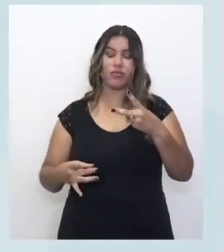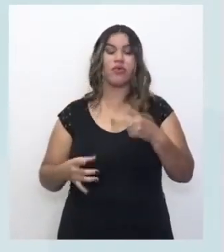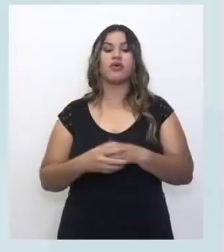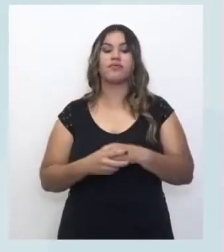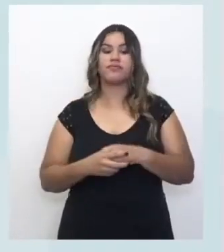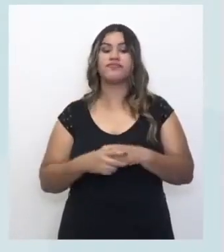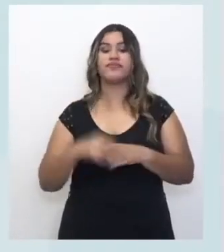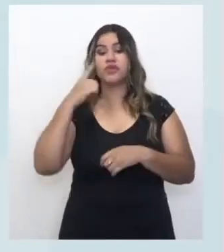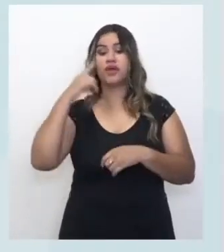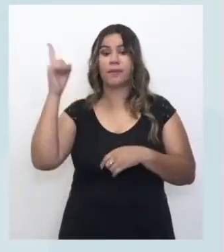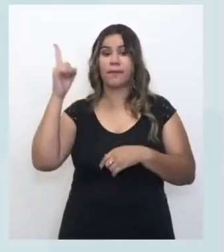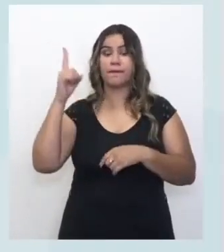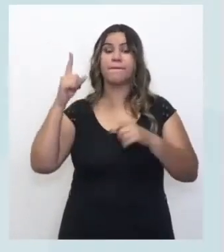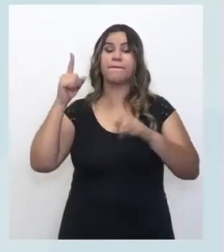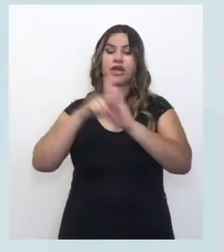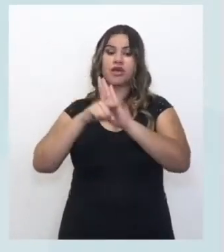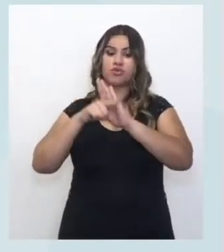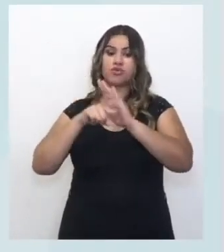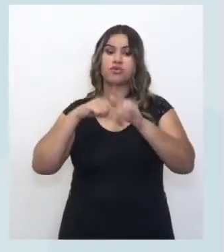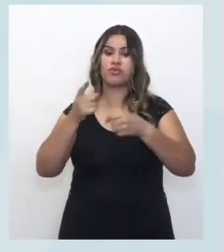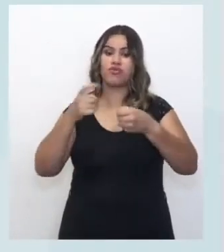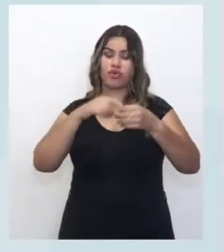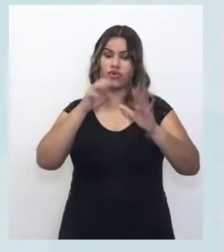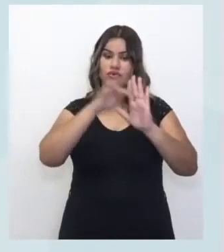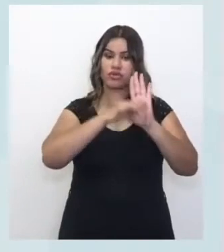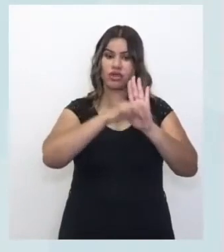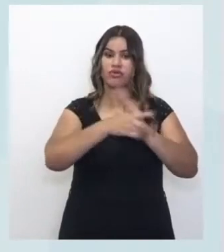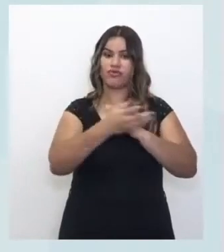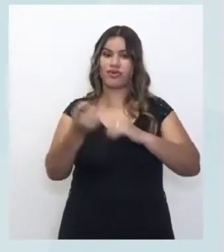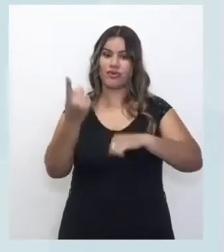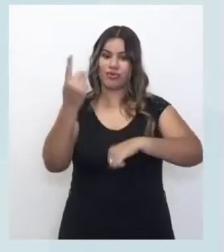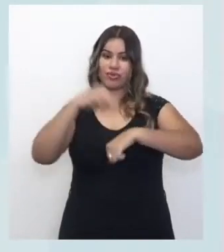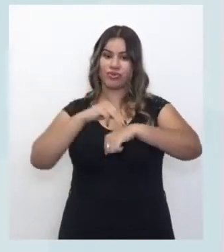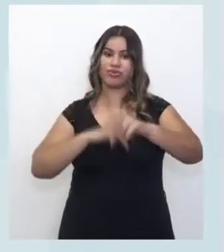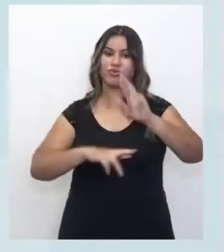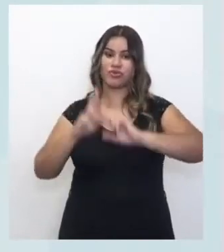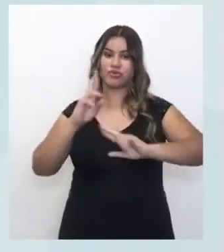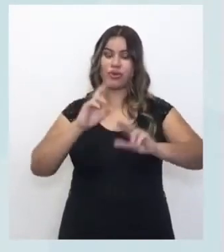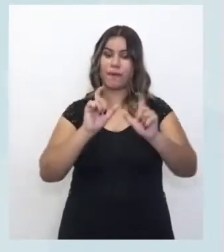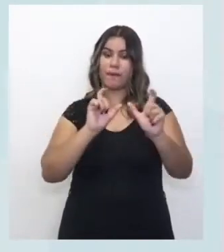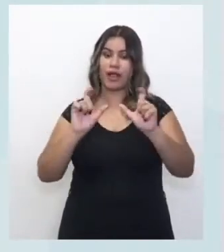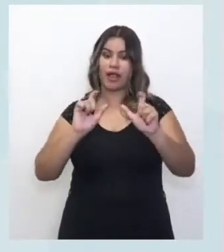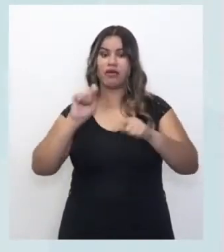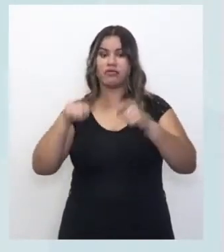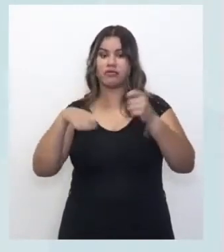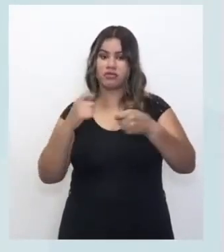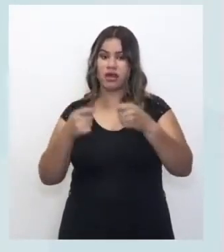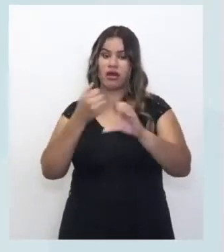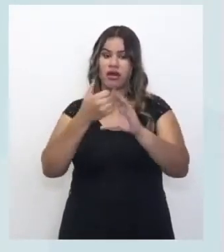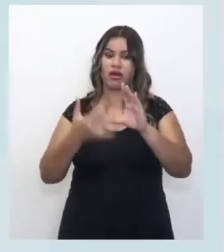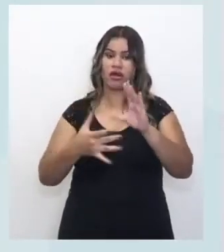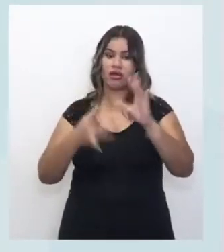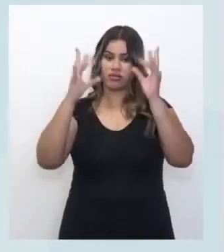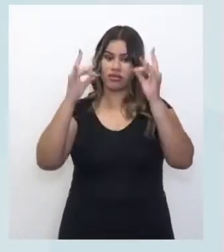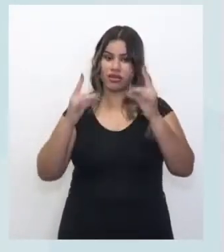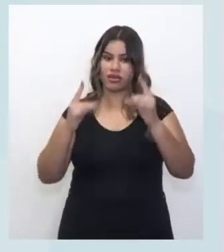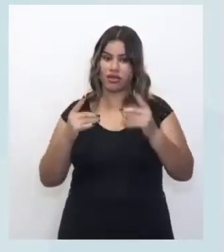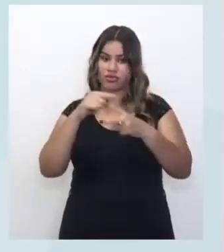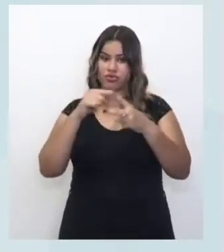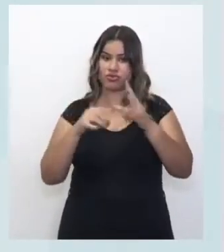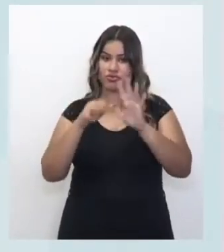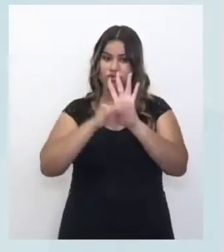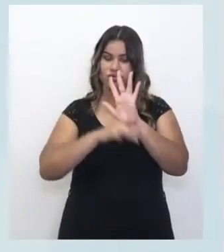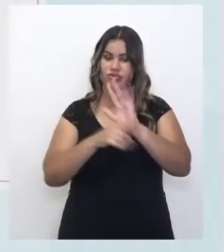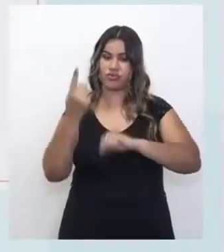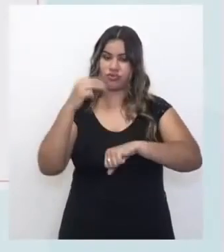ficar aí, eu vou dar um minutinho para vocês voltarem com a resposta, tá? Palavras que caracterizam os seres descritos nos 2 textos.